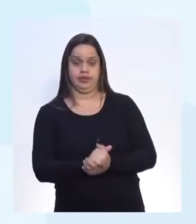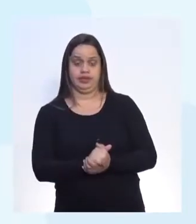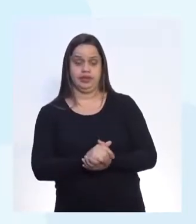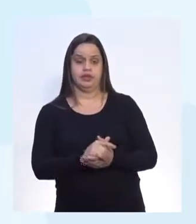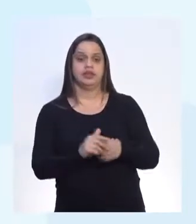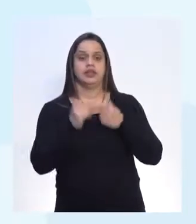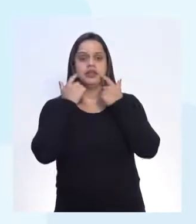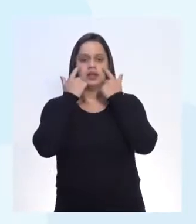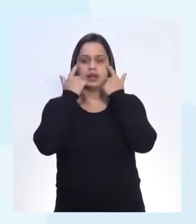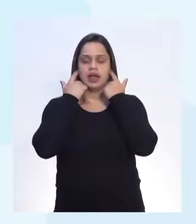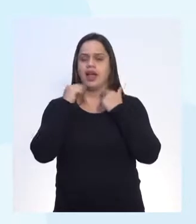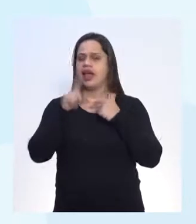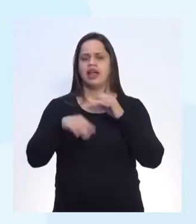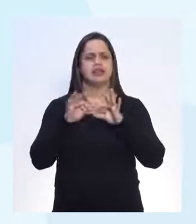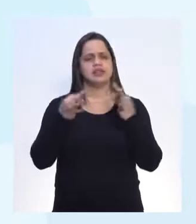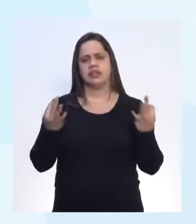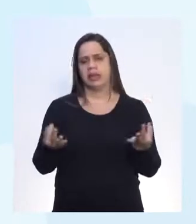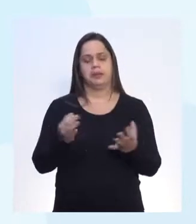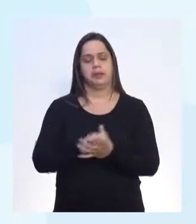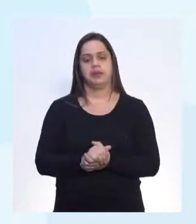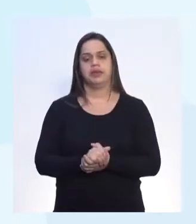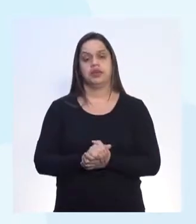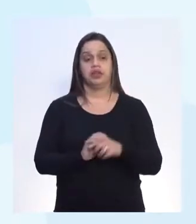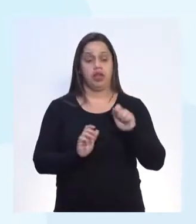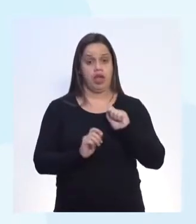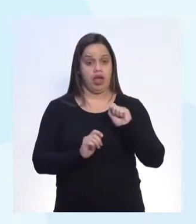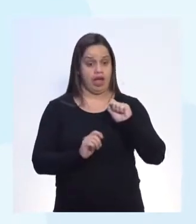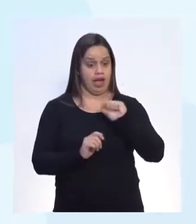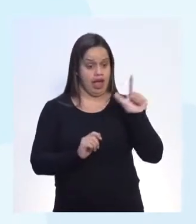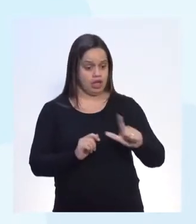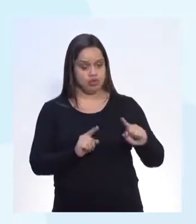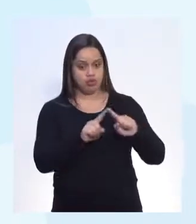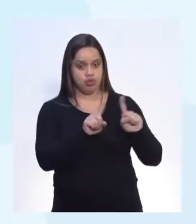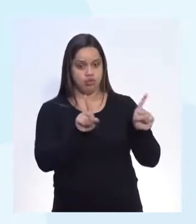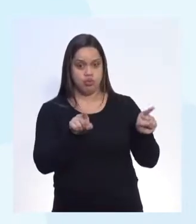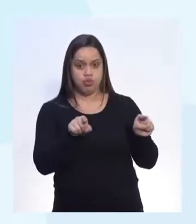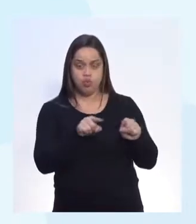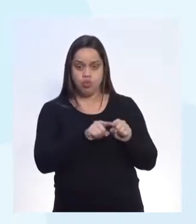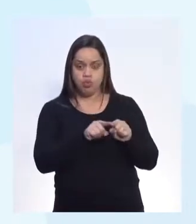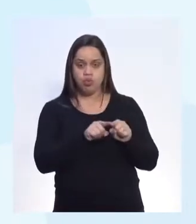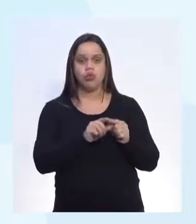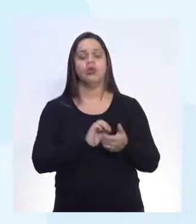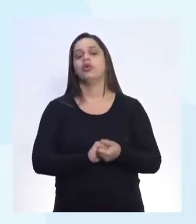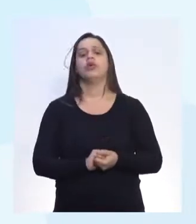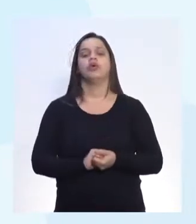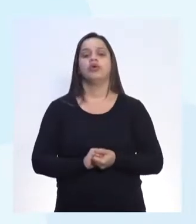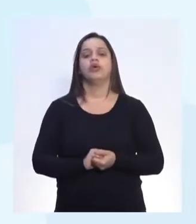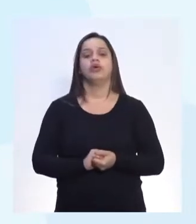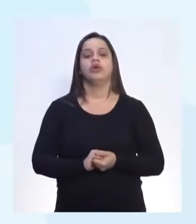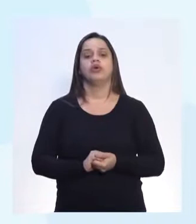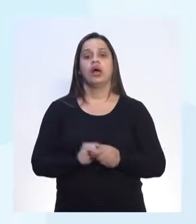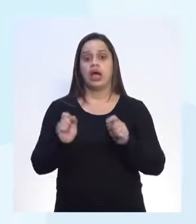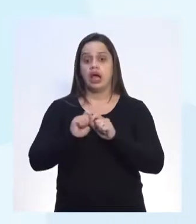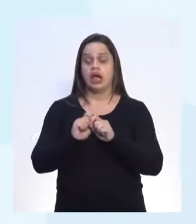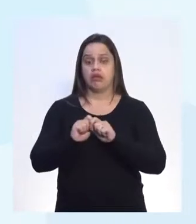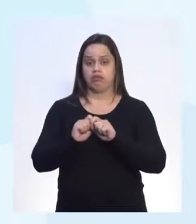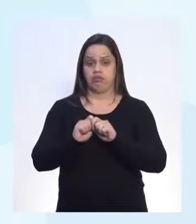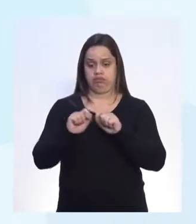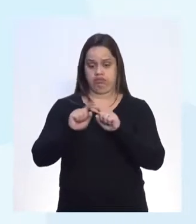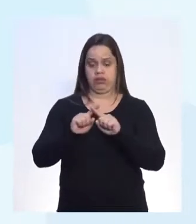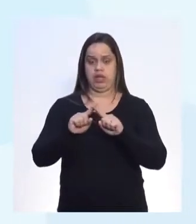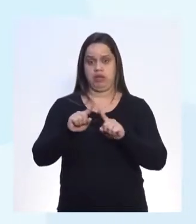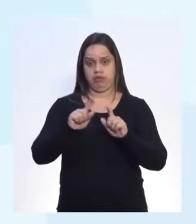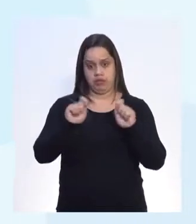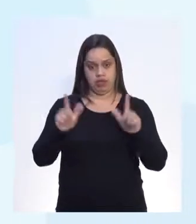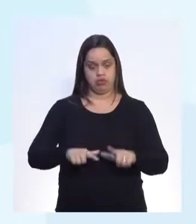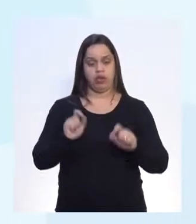novamente para vocês. É simples, né? A área em azul aí, ela está associada ao que o Cláudio assentou. E aí a gente é